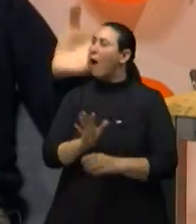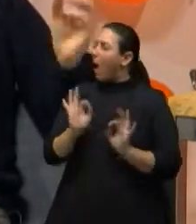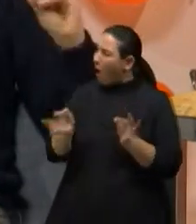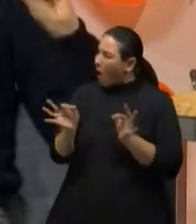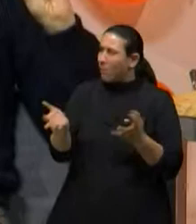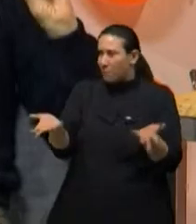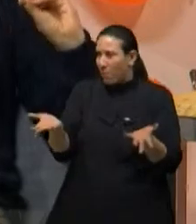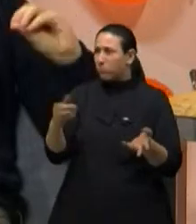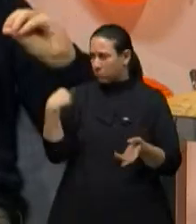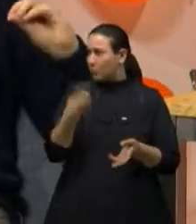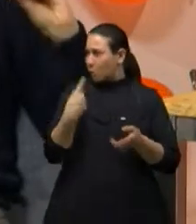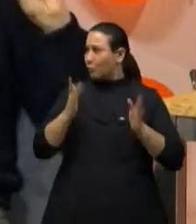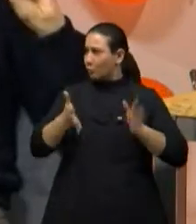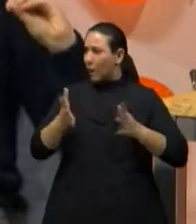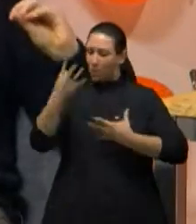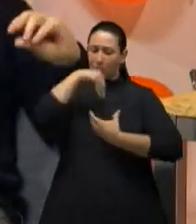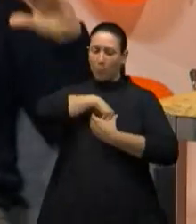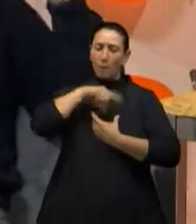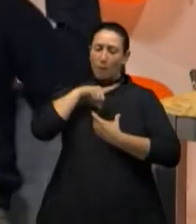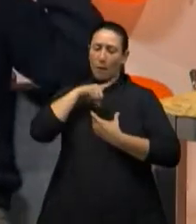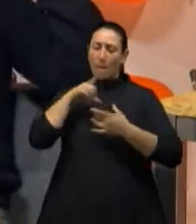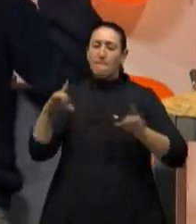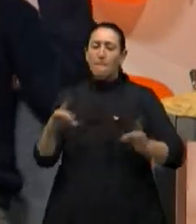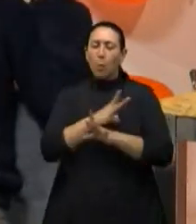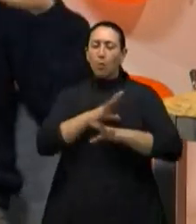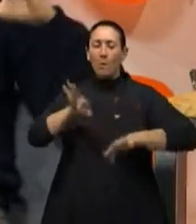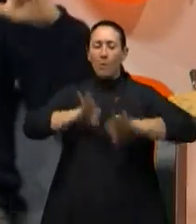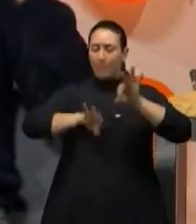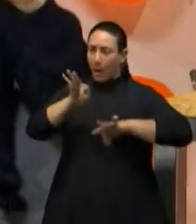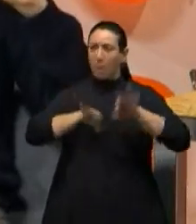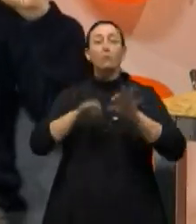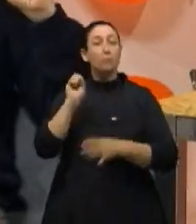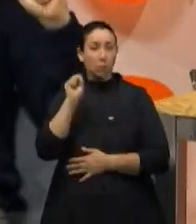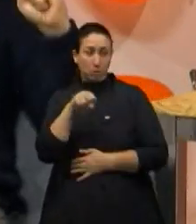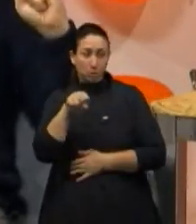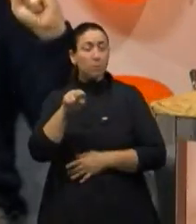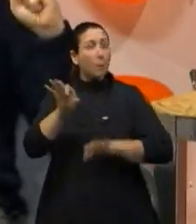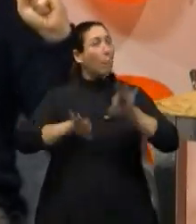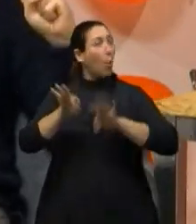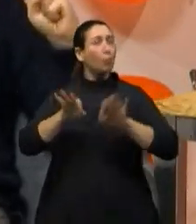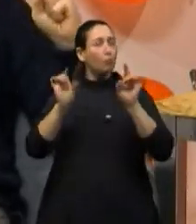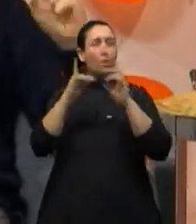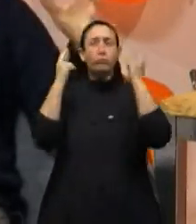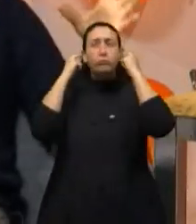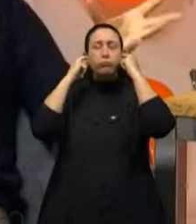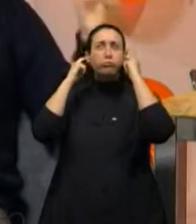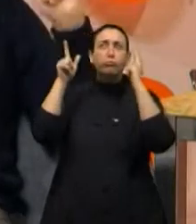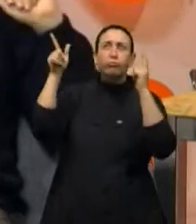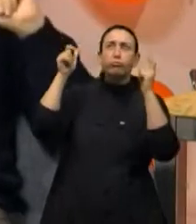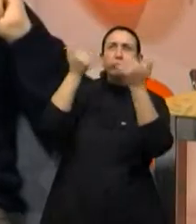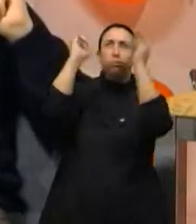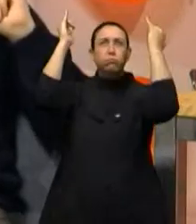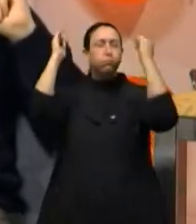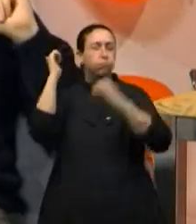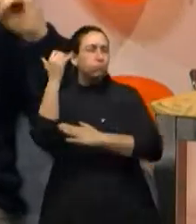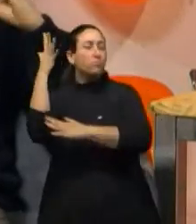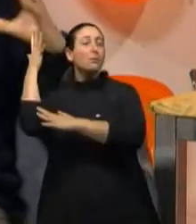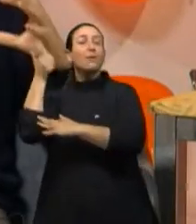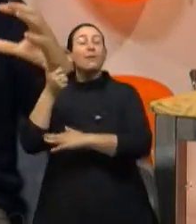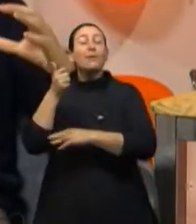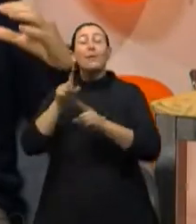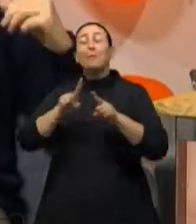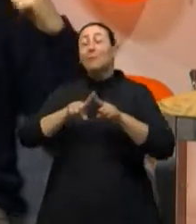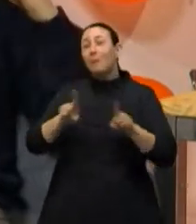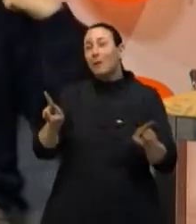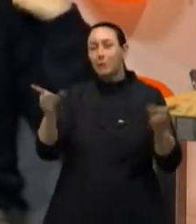esse pacote pronto no nosso organismo já já vem a proteção do ouvido médio pras pros ruídos intensos mas o que que acontece os